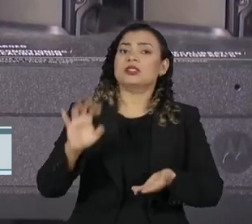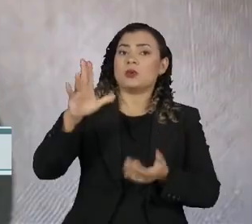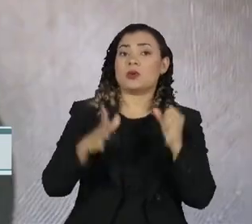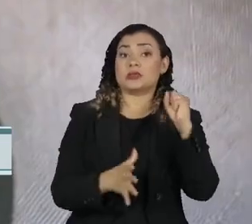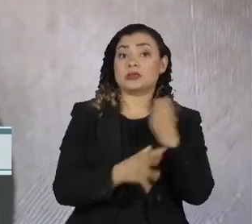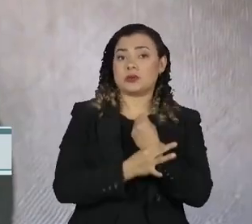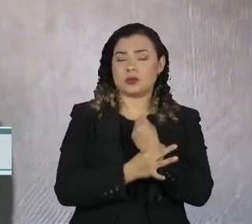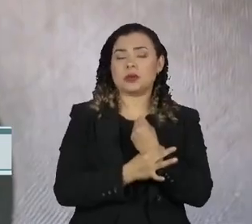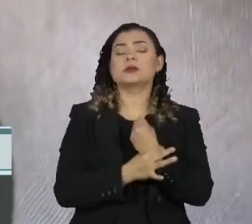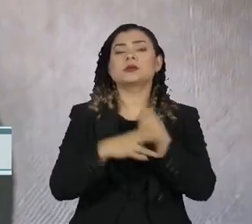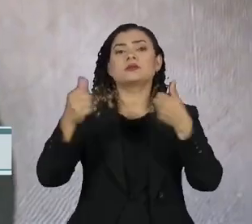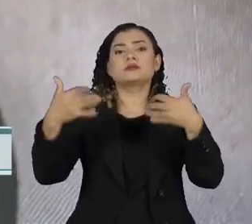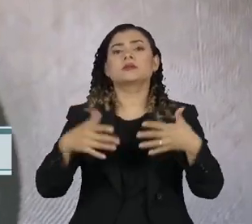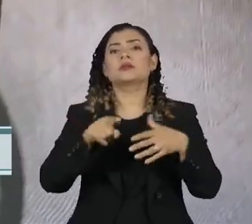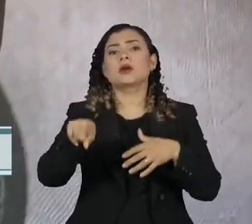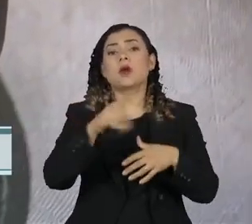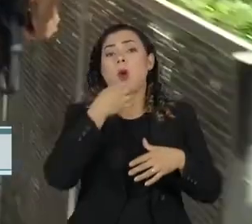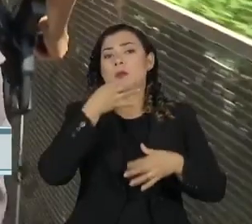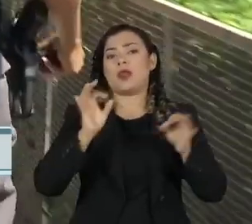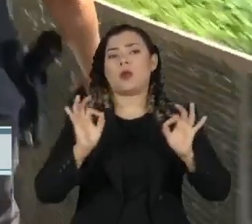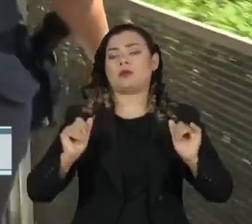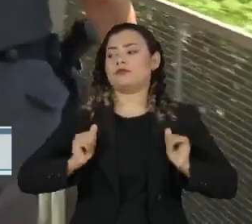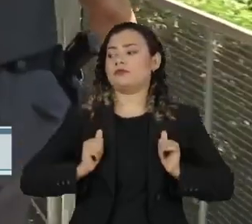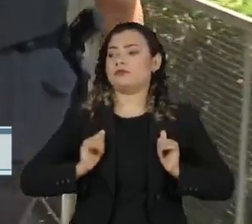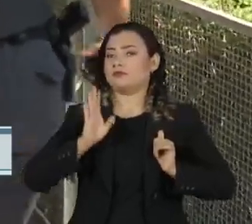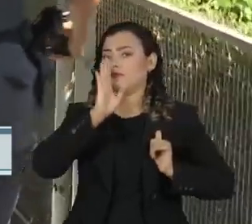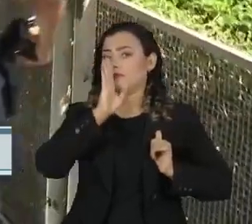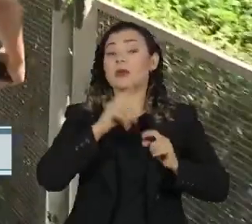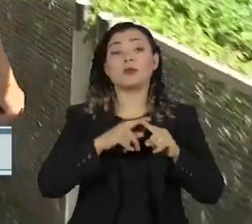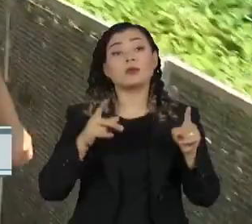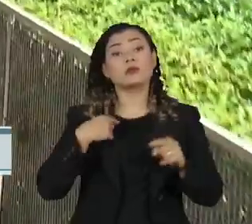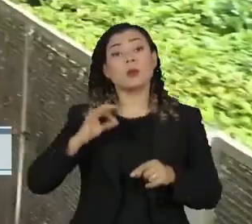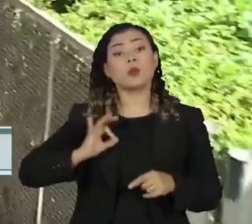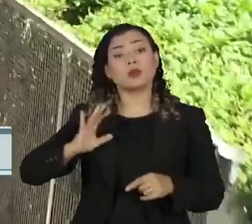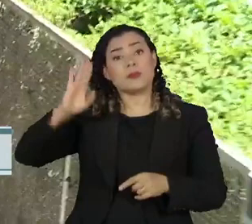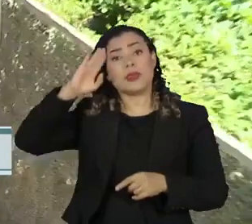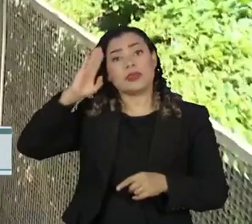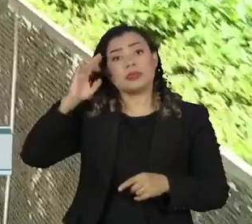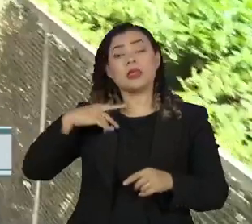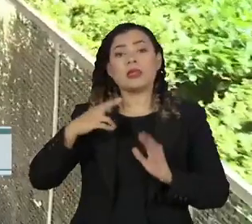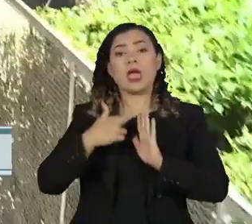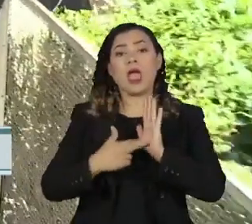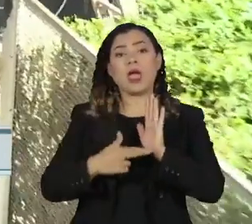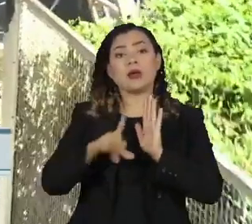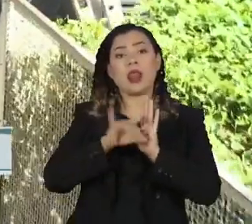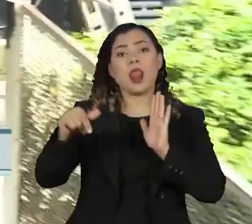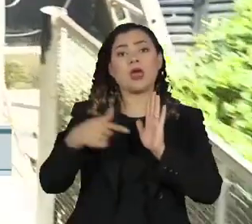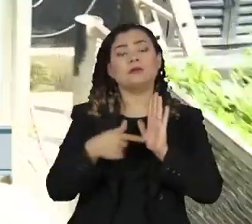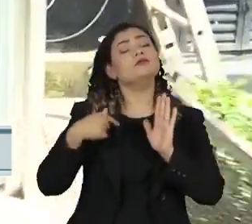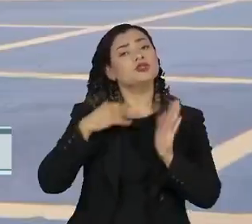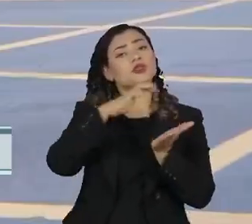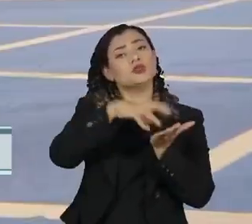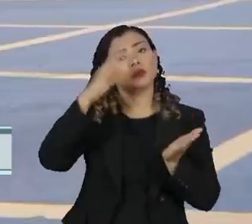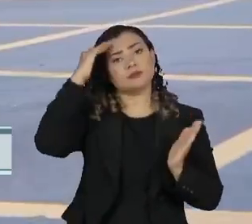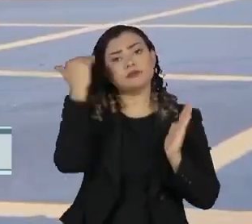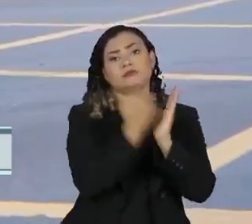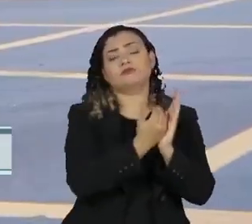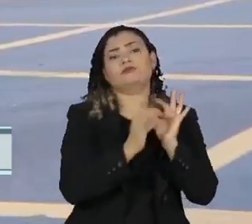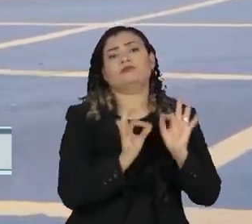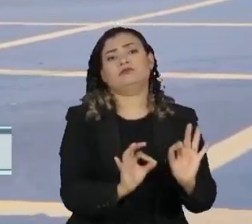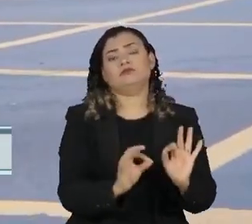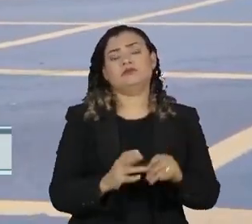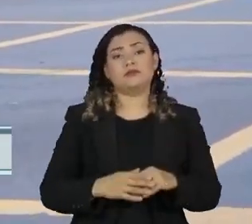de segurança não comentou a decisão disse apenas que a polícia militar segue protocolos pautados pela instituição e pela